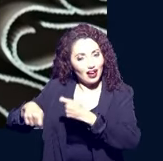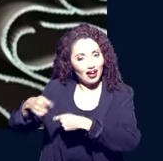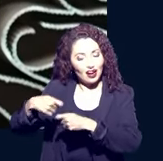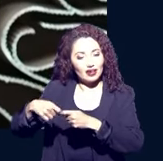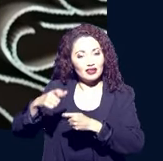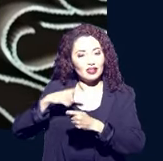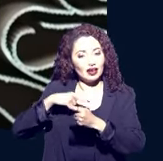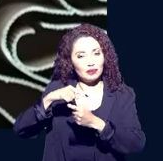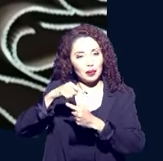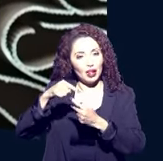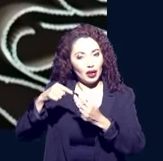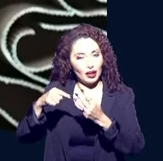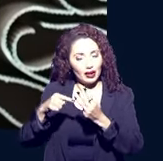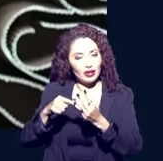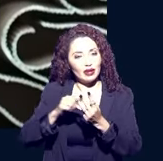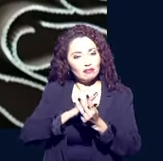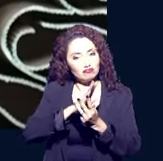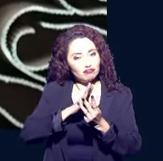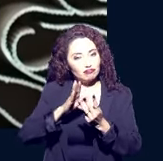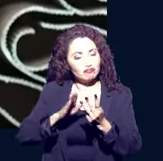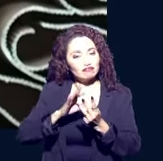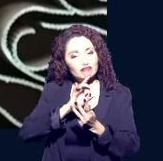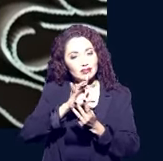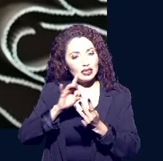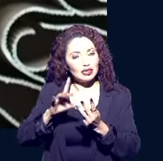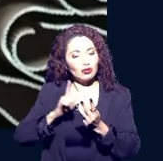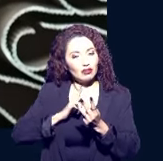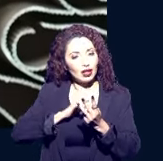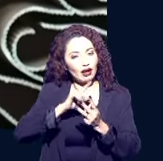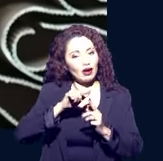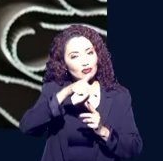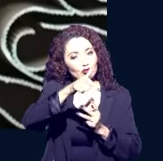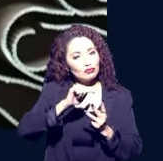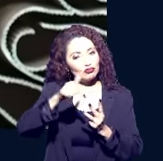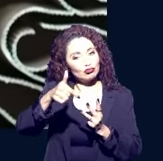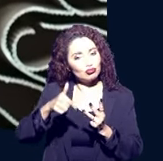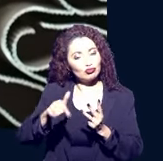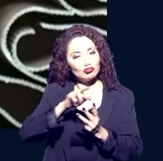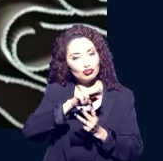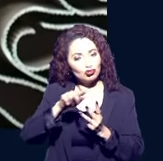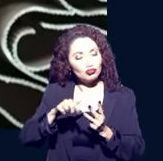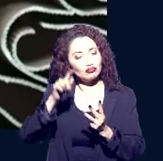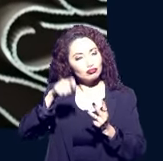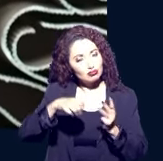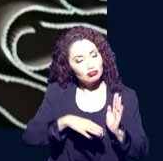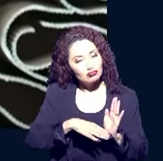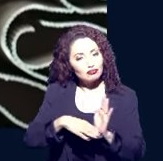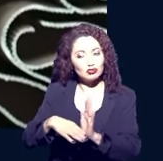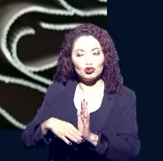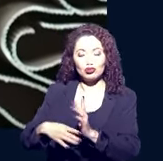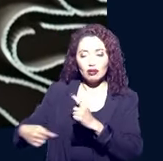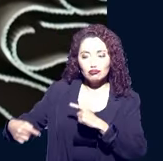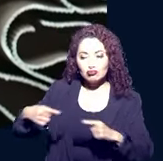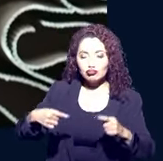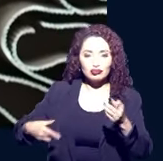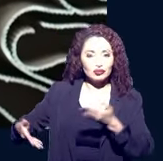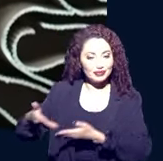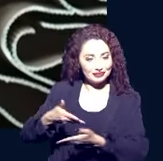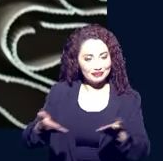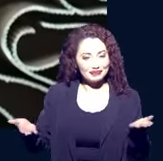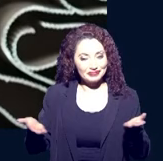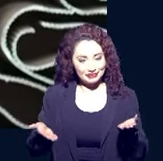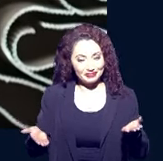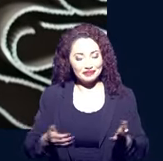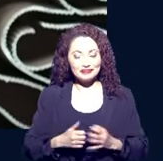cada um no seu campo de atuação que eu acho que tem muito para contribuir eh para esse nosso debate hoje eh